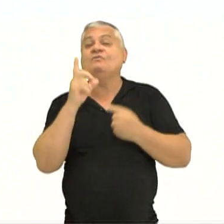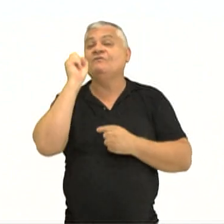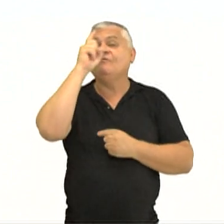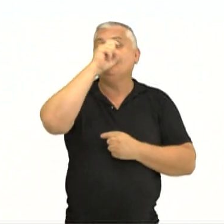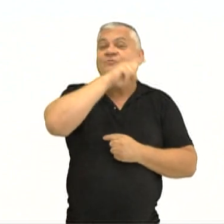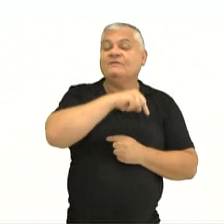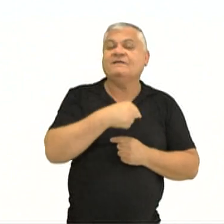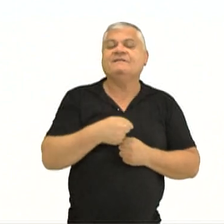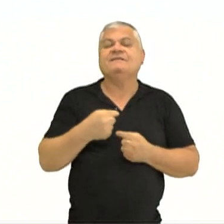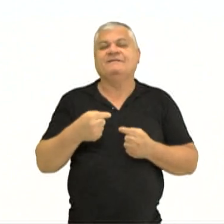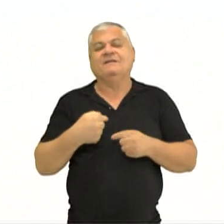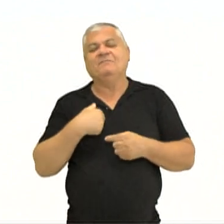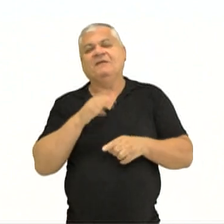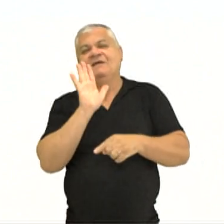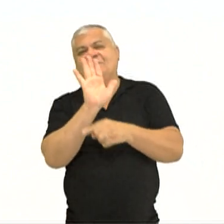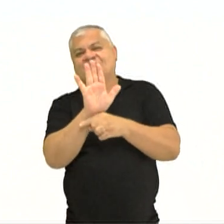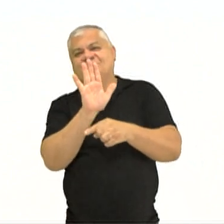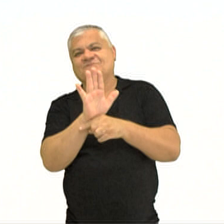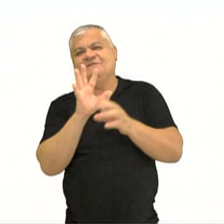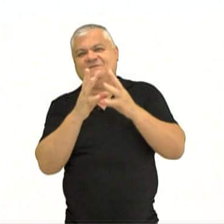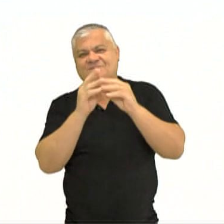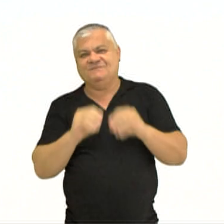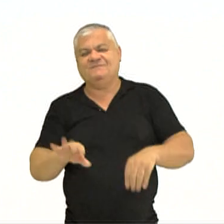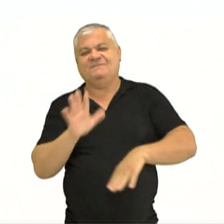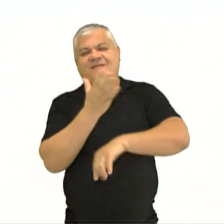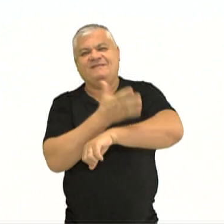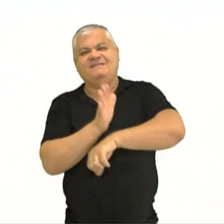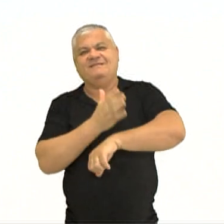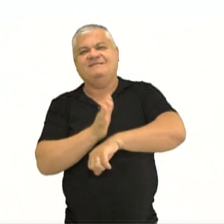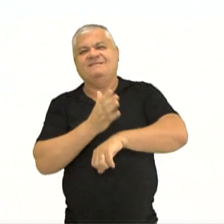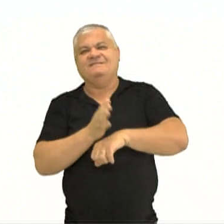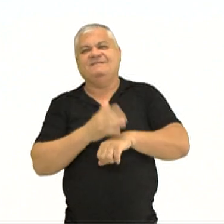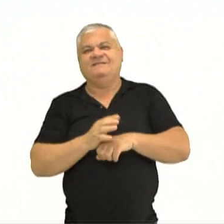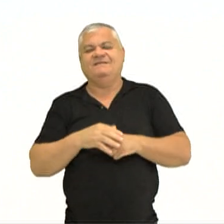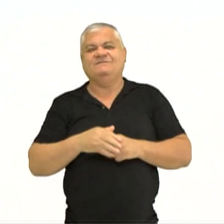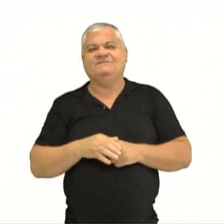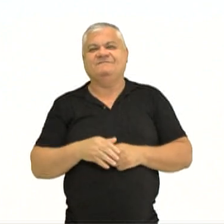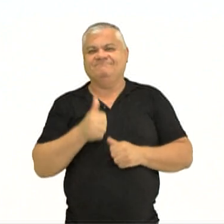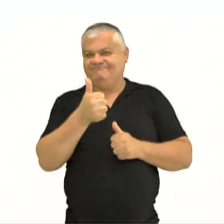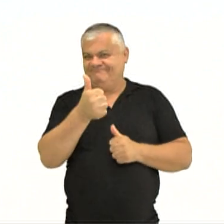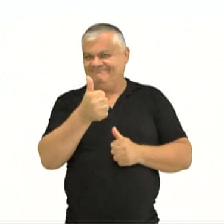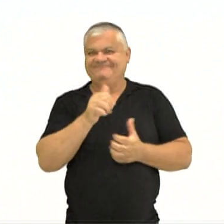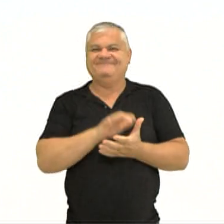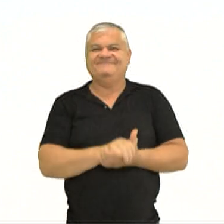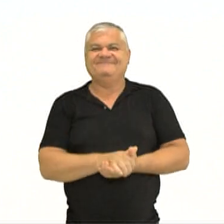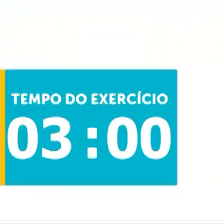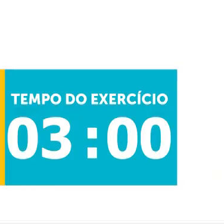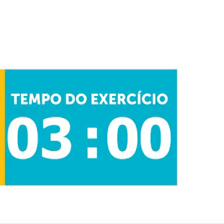dificuldades e sanar essas dificuldades para o próximo exercício, vocês não terem dúvida nenhuma. Até daqui a pouquinho.